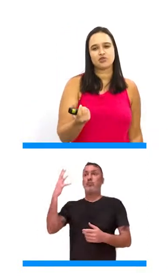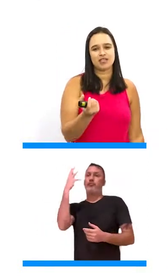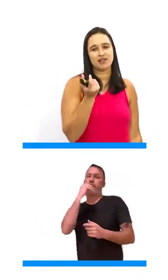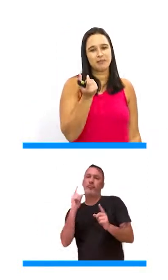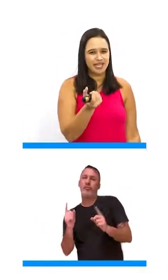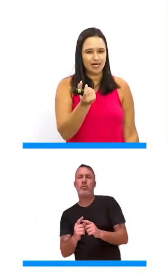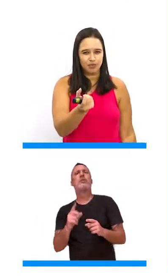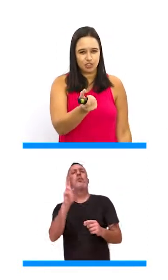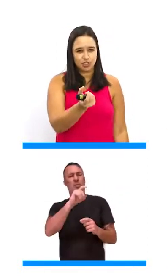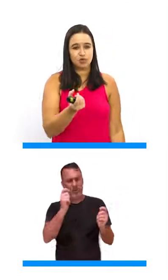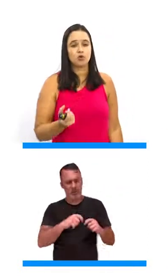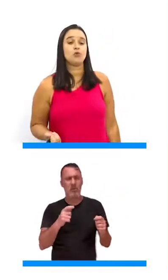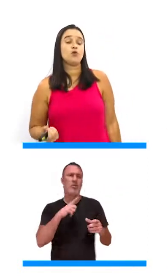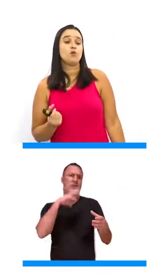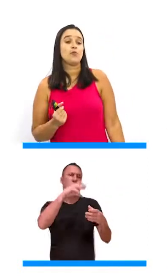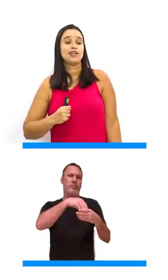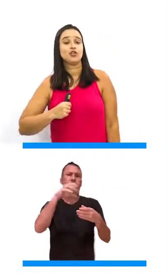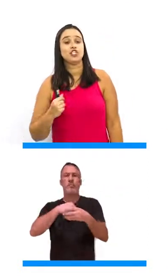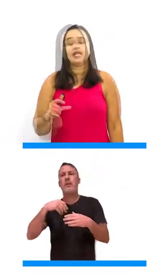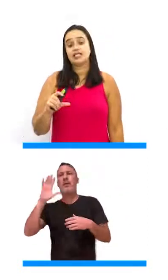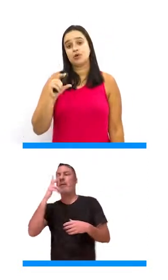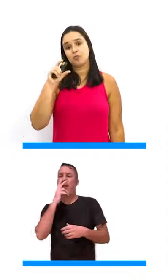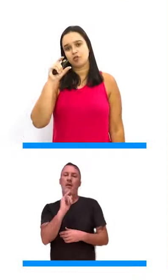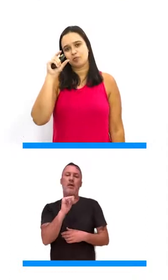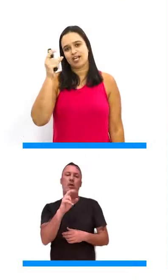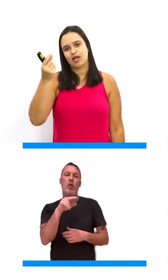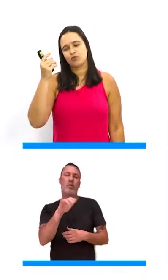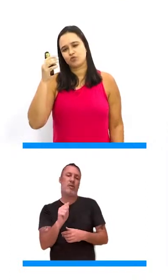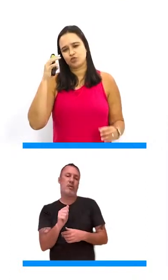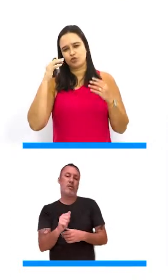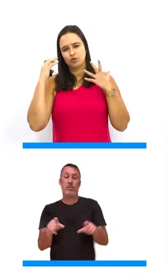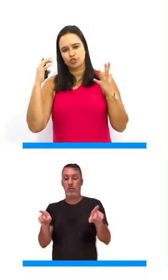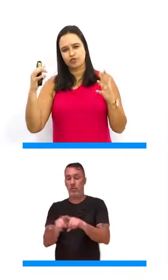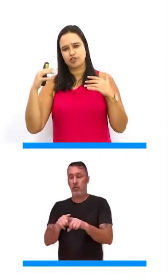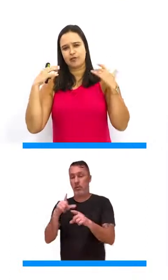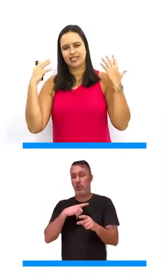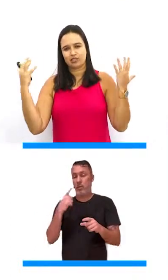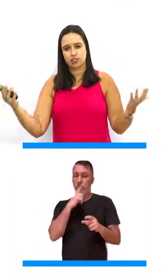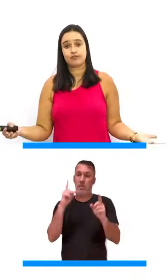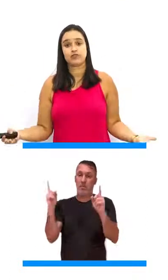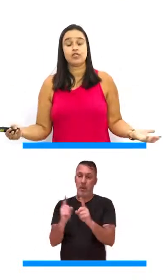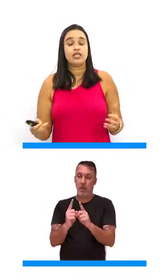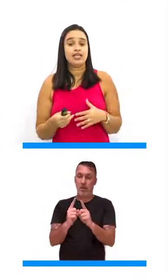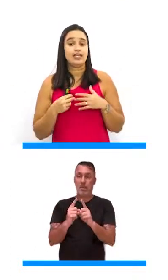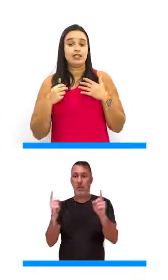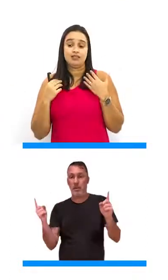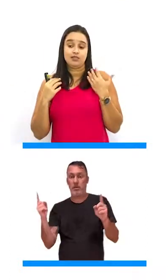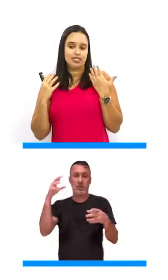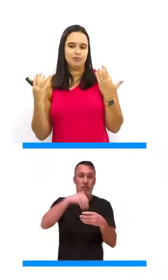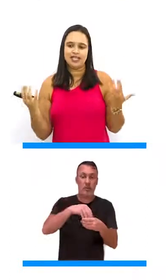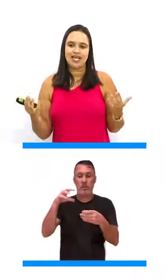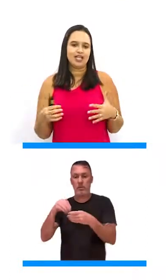ser usado também, ele é bonitinho, como uma ironia. Então, eu posso pegar os diminutivos e aumentativos